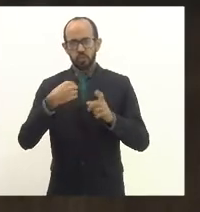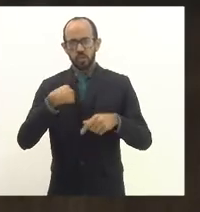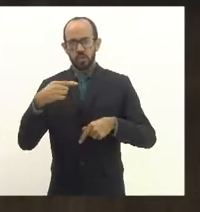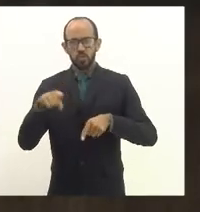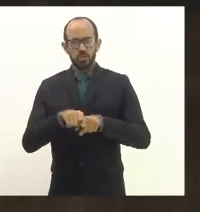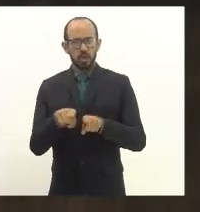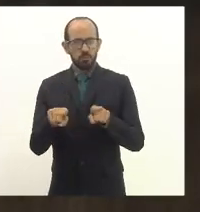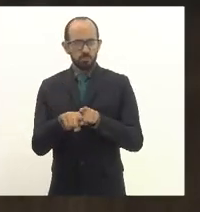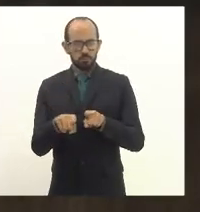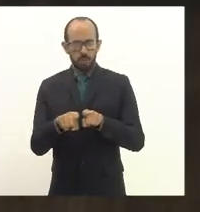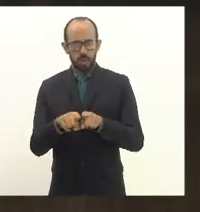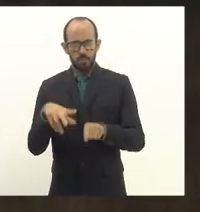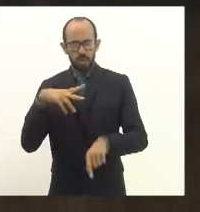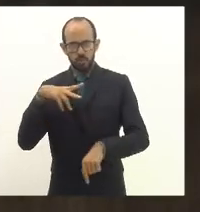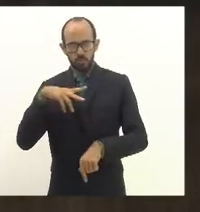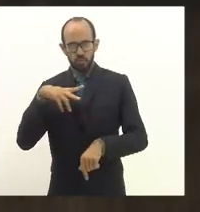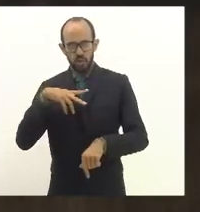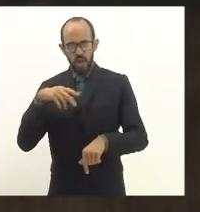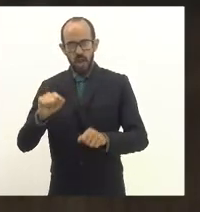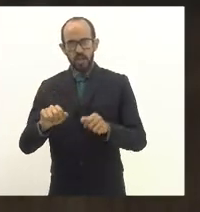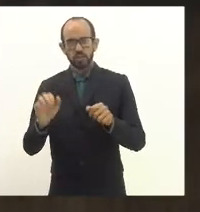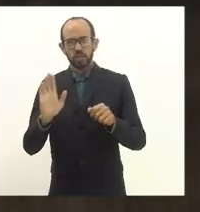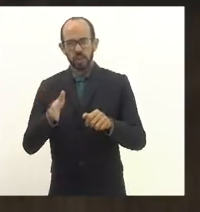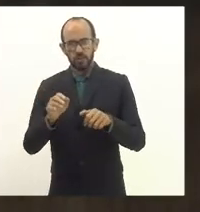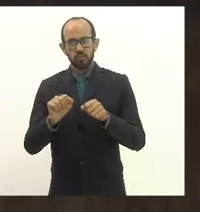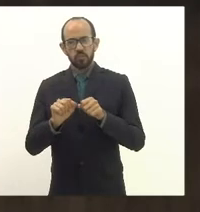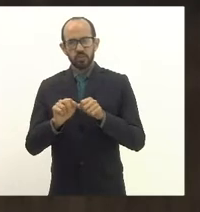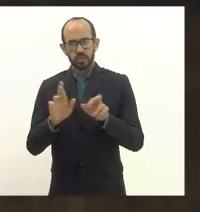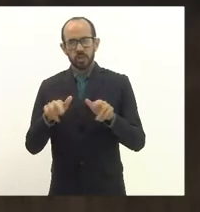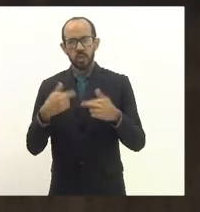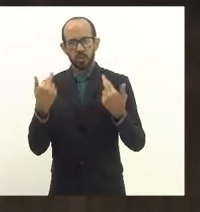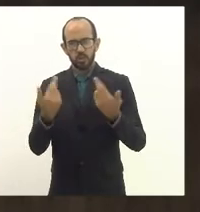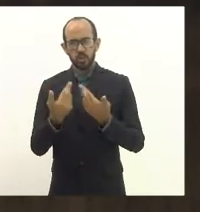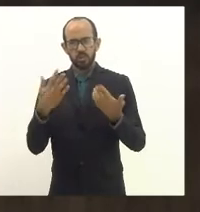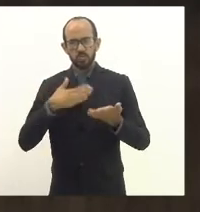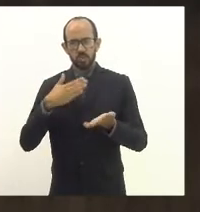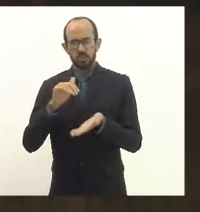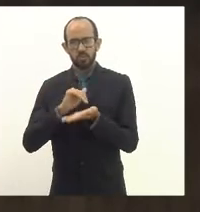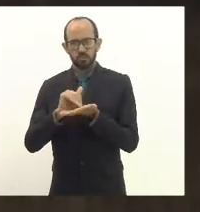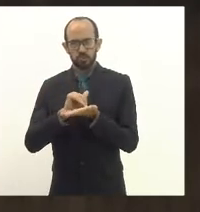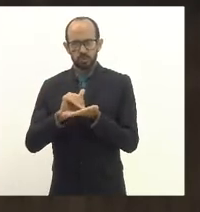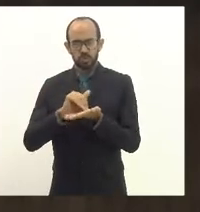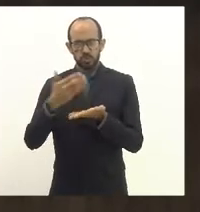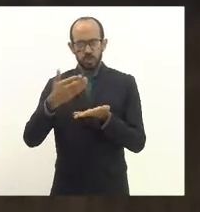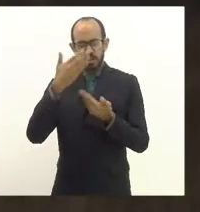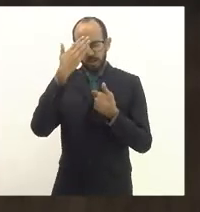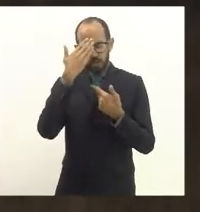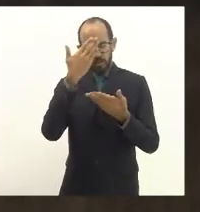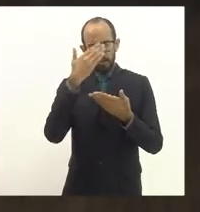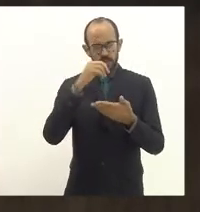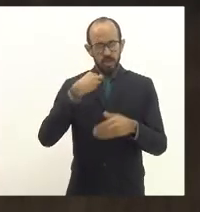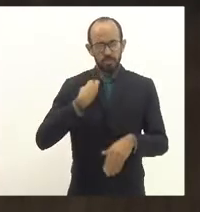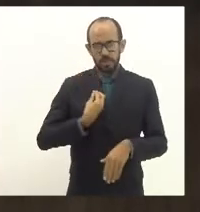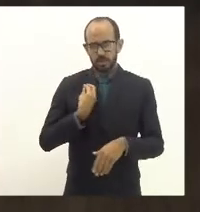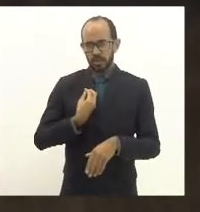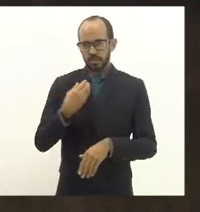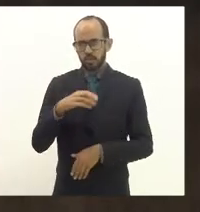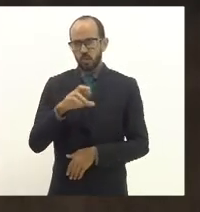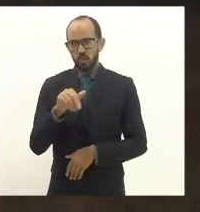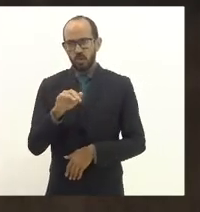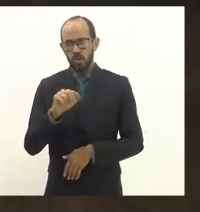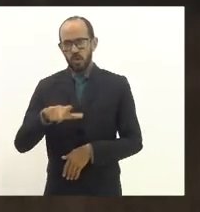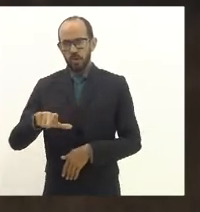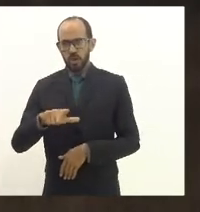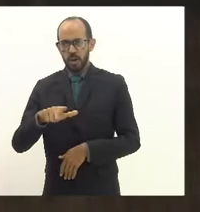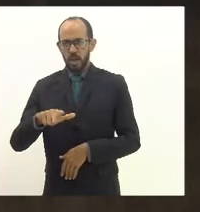discutido individualmente, promovi, inclusive, algumas reuniões no meu gabinete. Quero agradecer aqui a presença do coronel Polido,